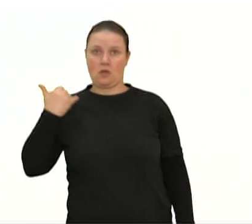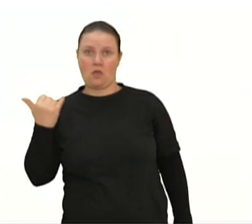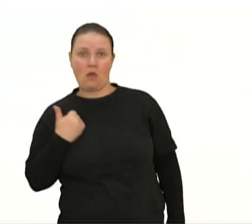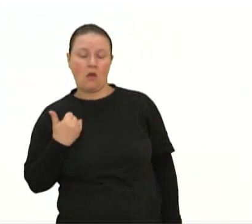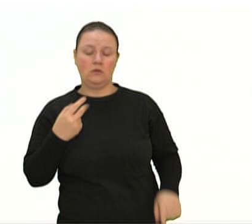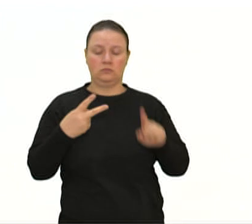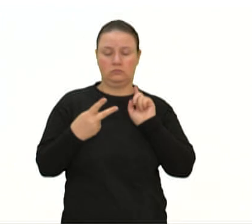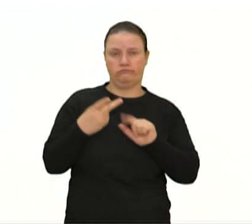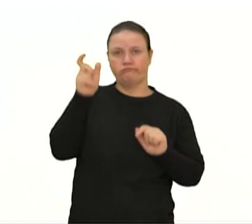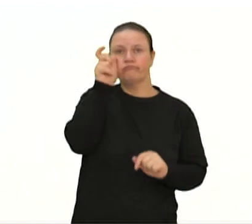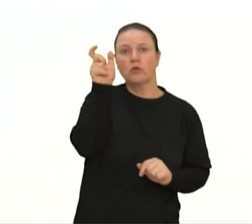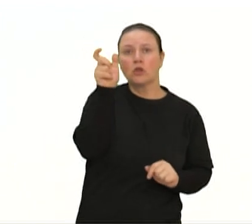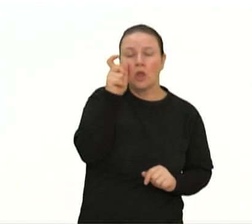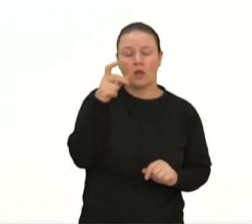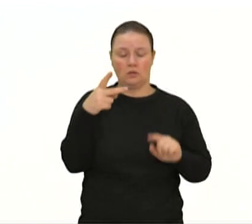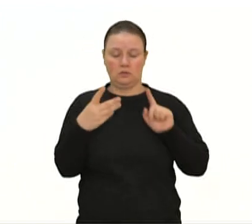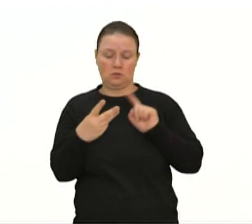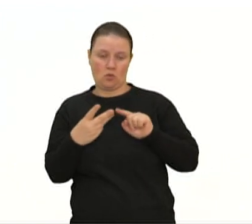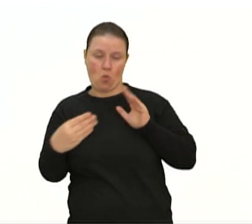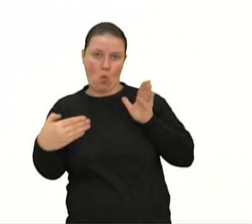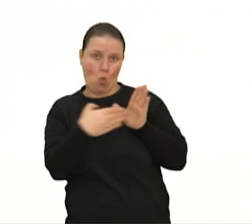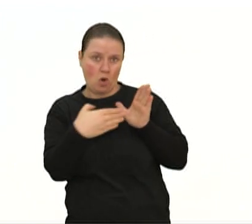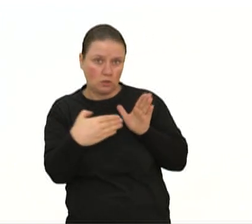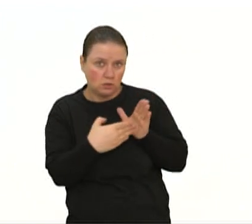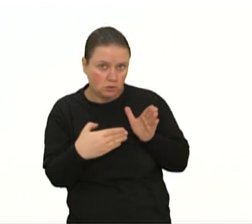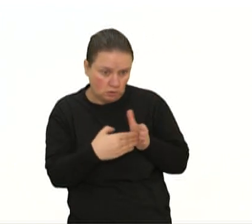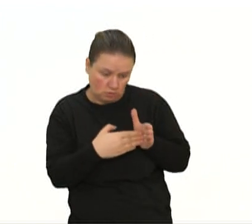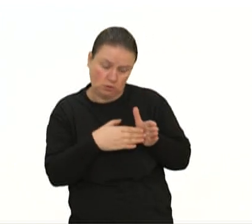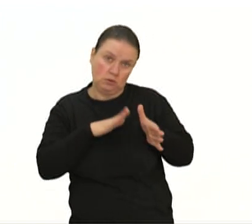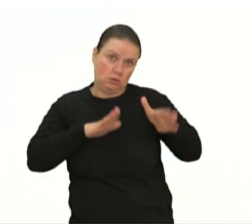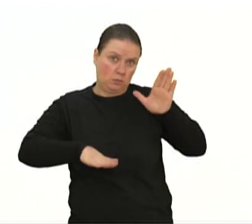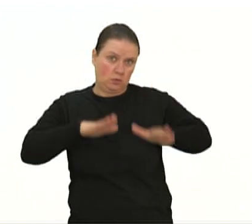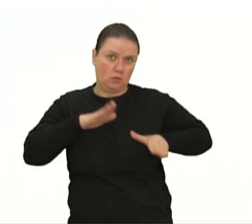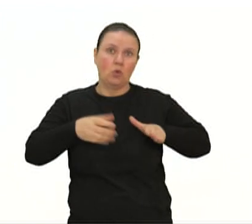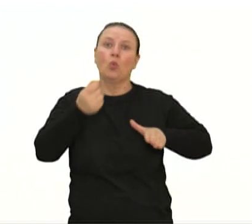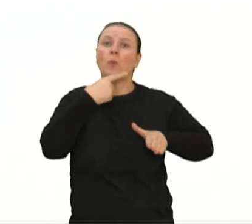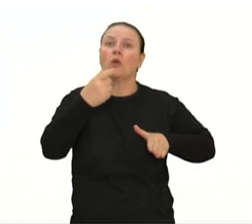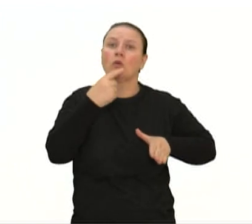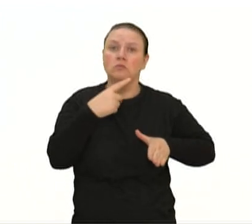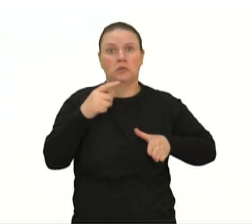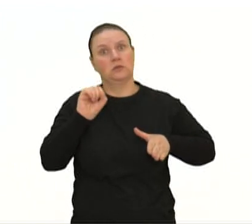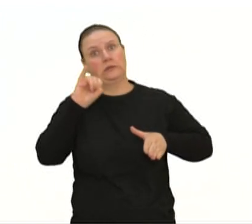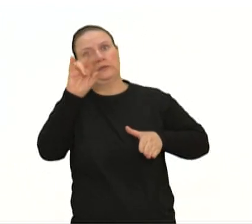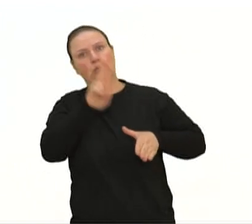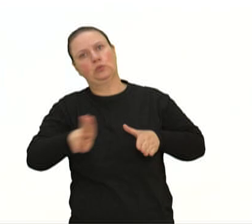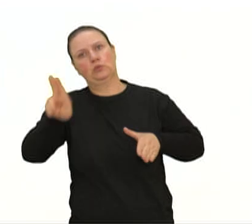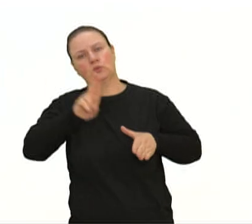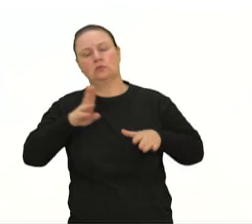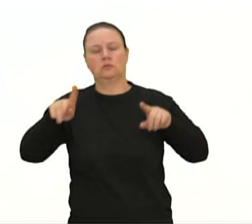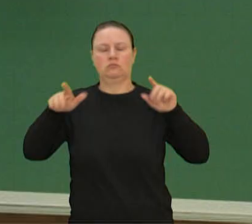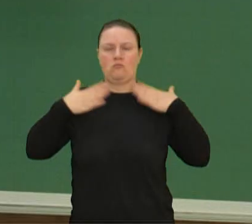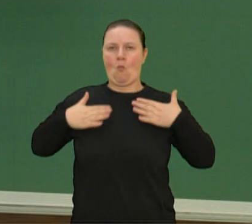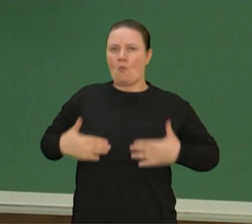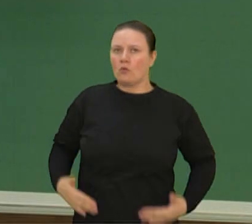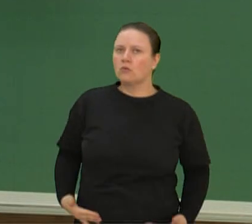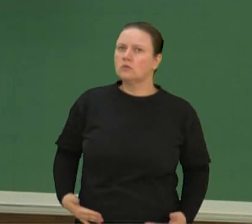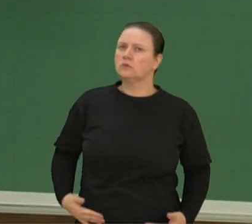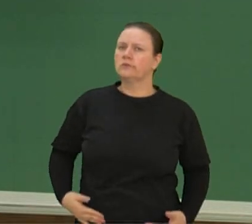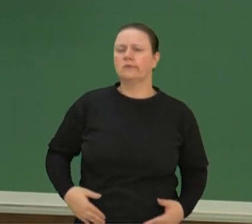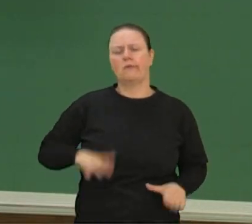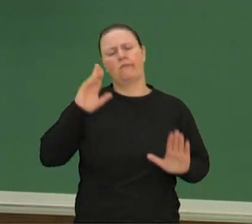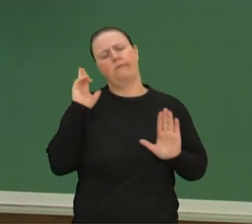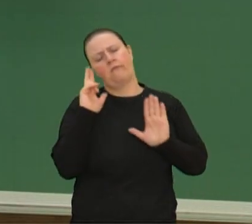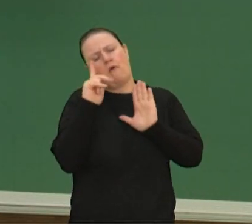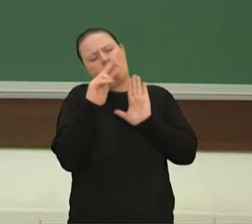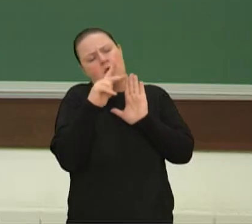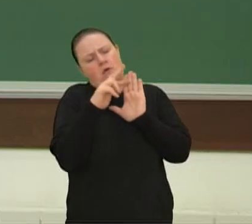interesse, restrições, uso de medicamentos, necessidade, objetivos, acesso, condicionamento físico, etc. Então, são